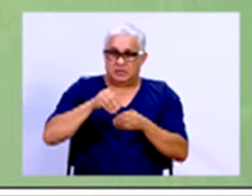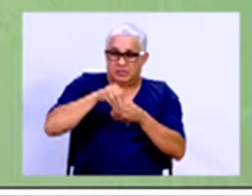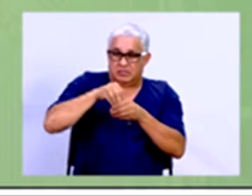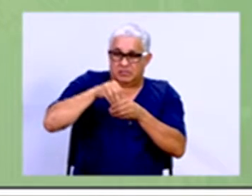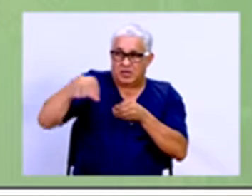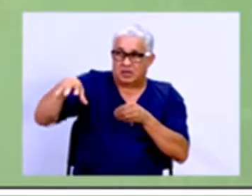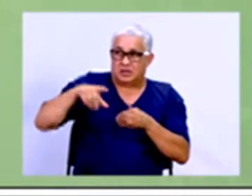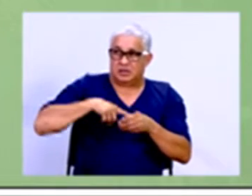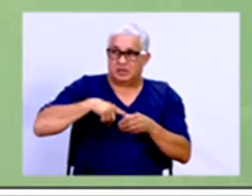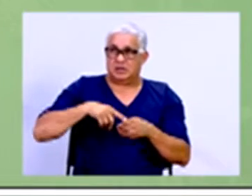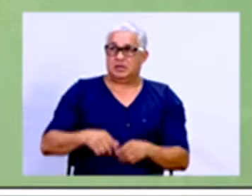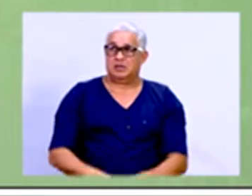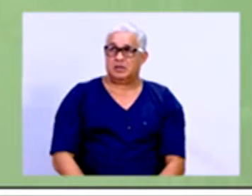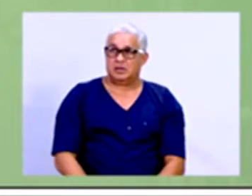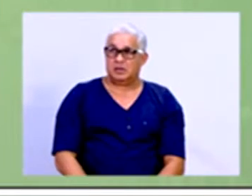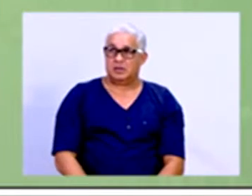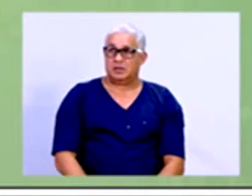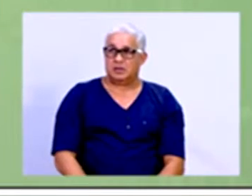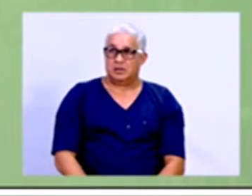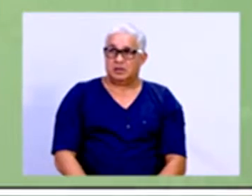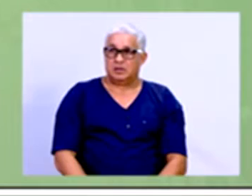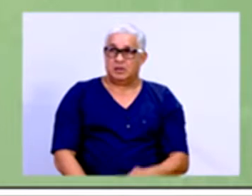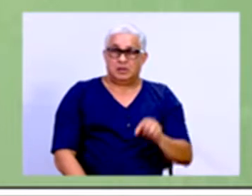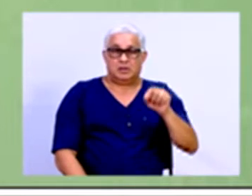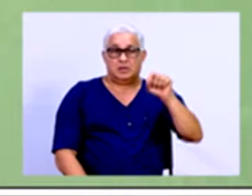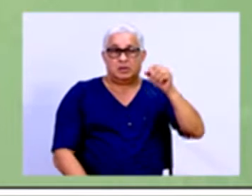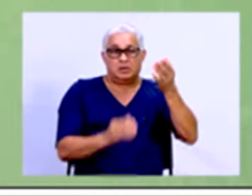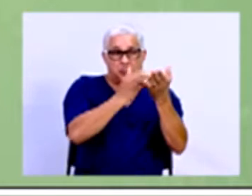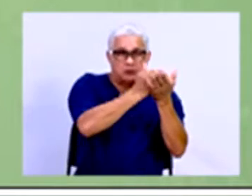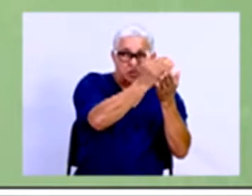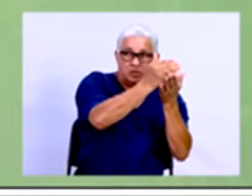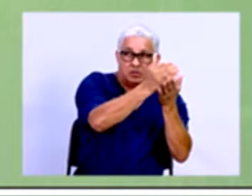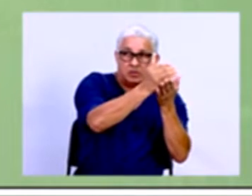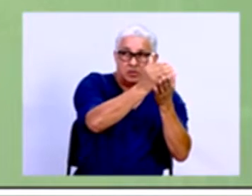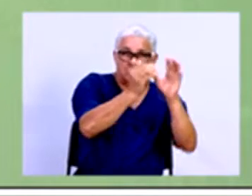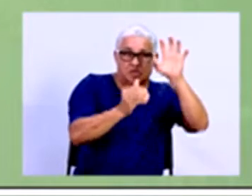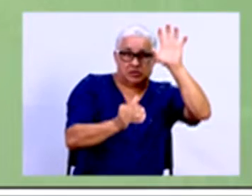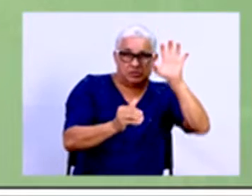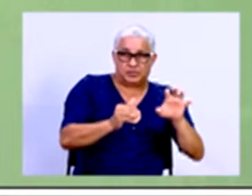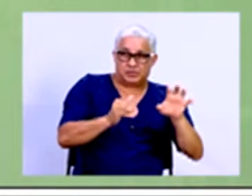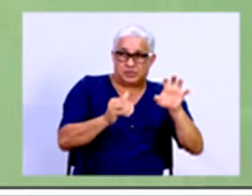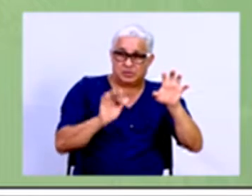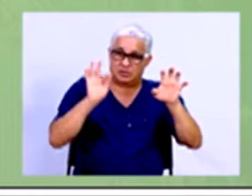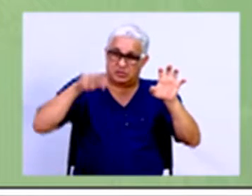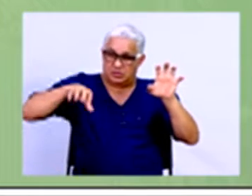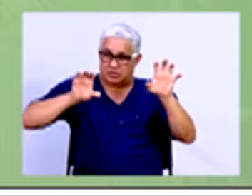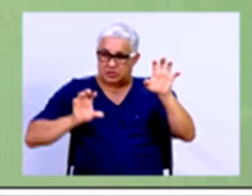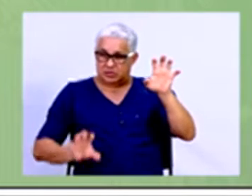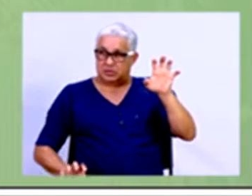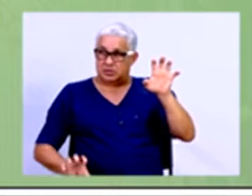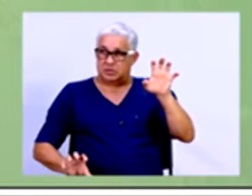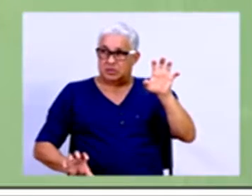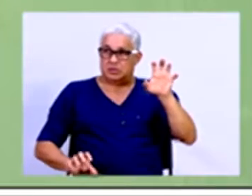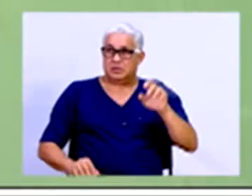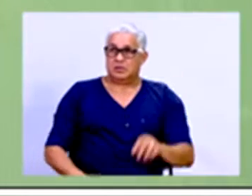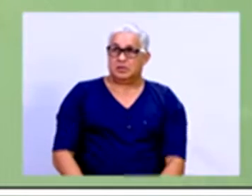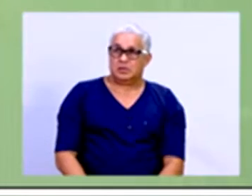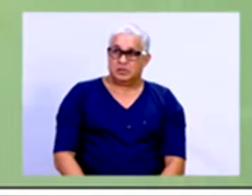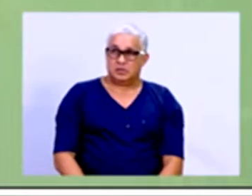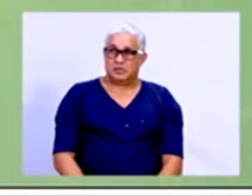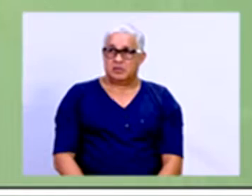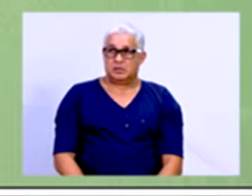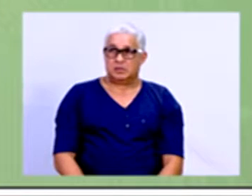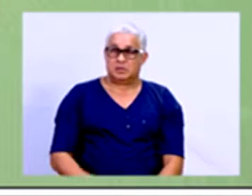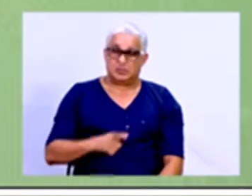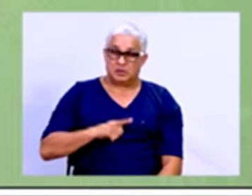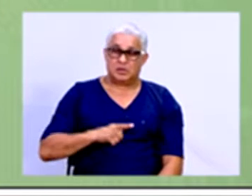ele tem início aqui e final aqui, certo? Então, basicamente, nós temos essa estrutura. Então, nós temos